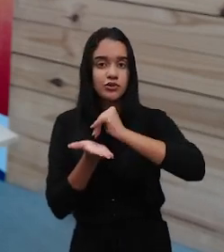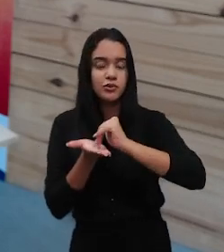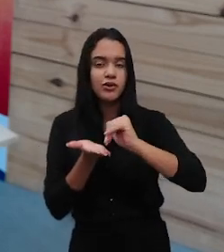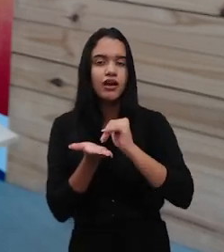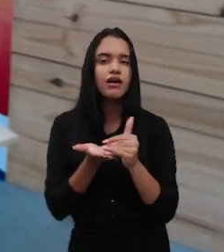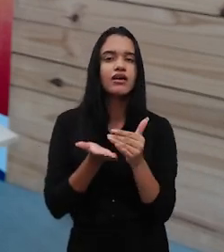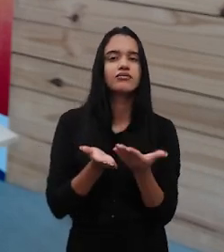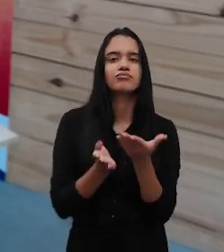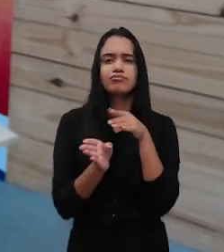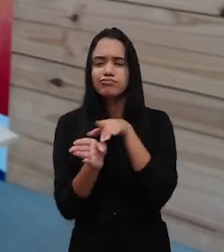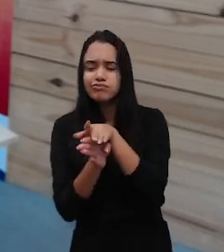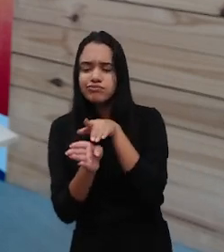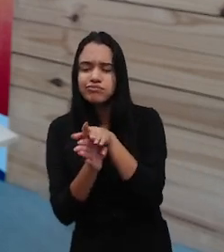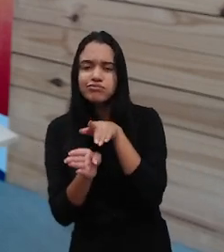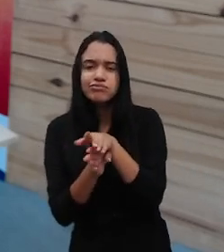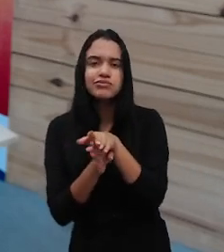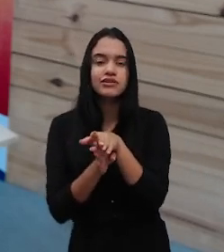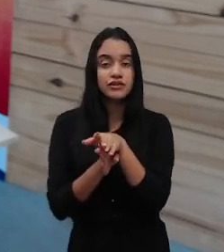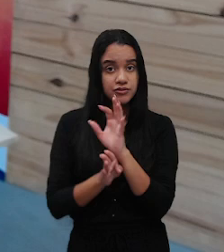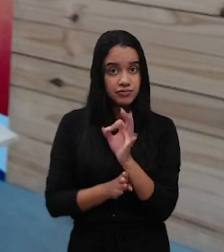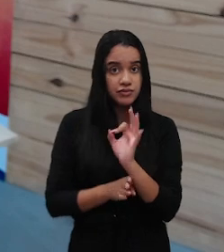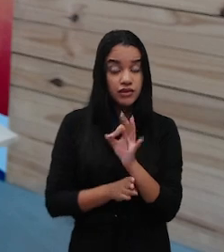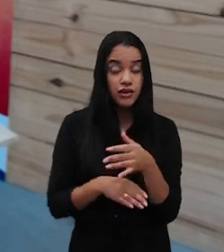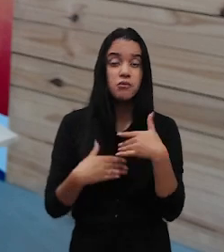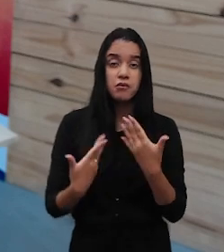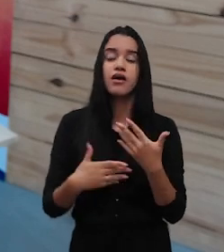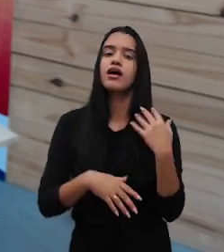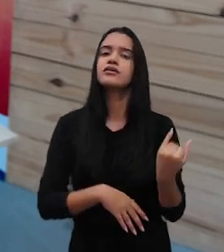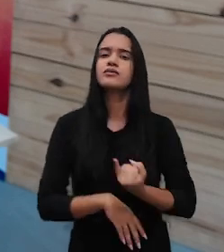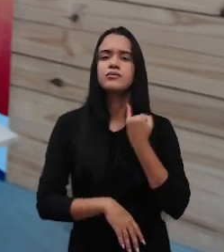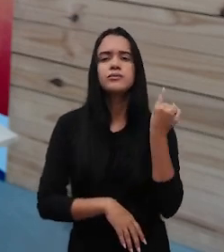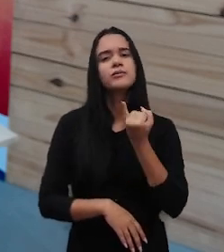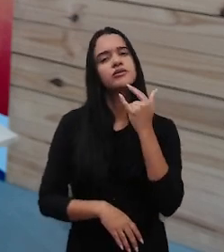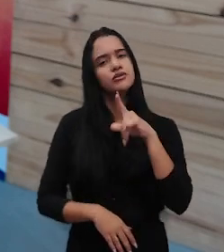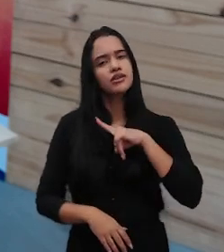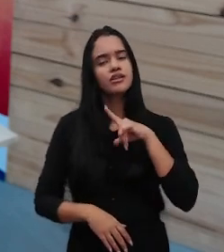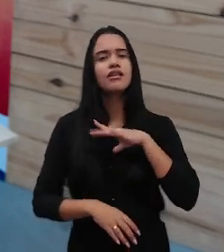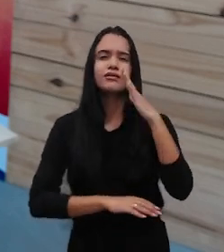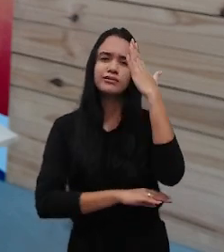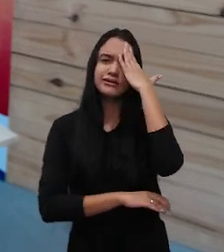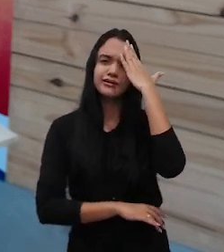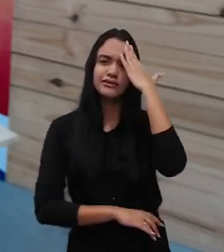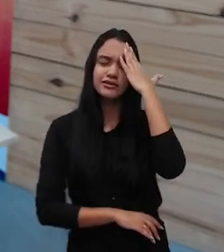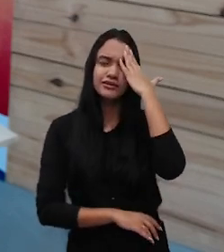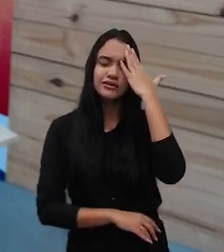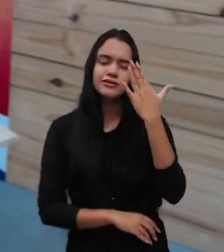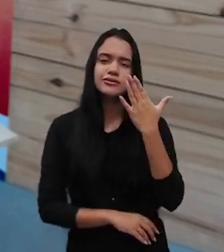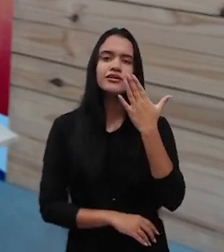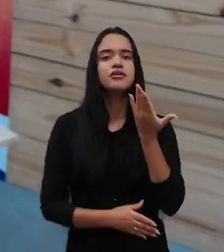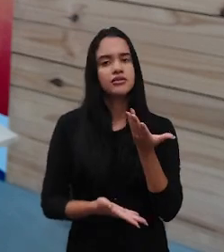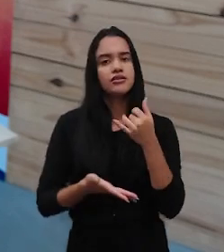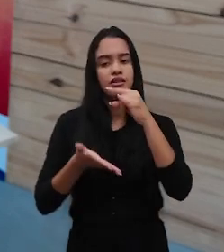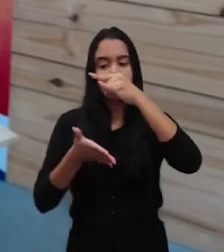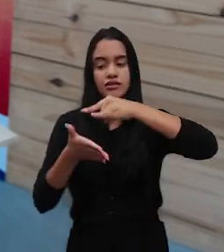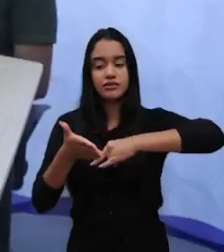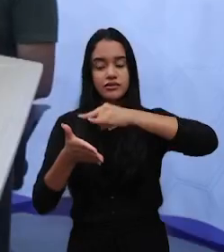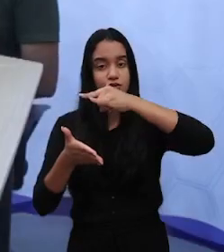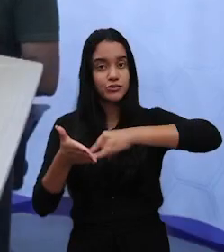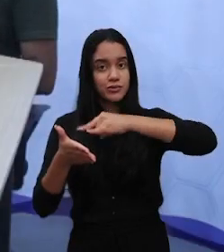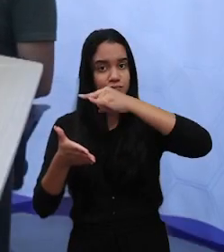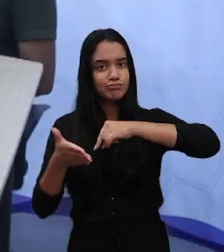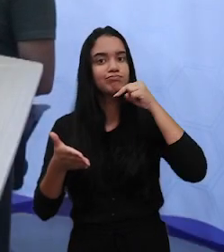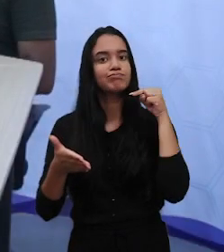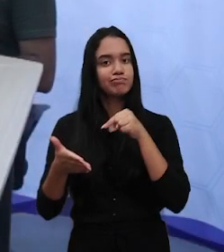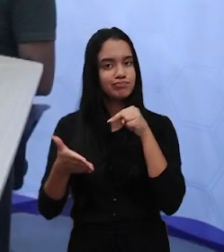auxiliando o secretário ou a secretária escolar, é muito importante que você tenha esse entendimento, professora? A respeito dessa documentação, que